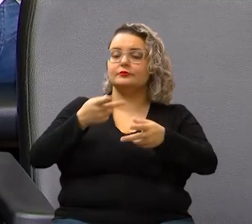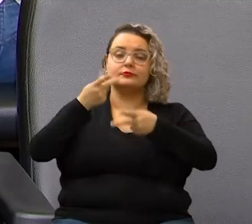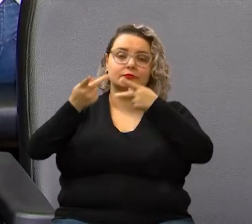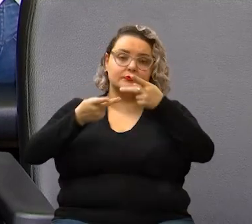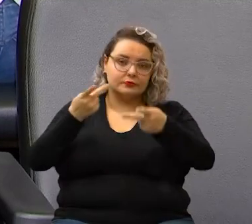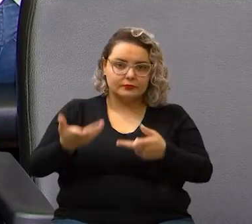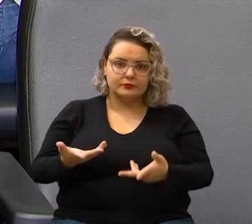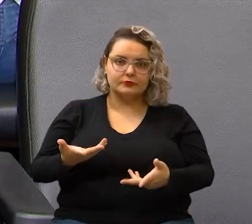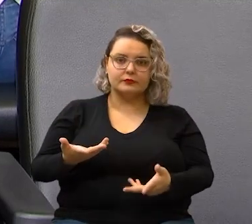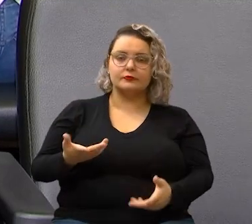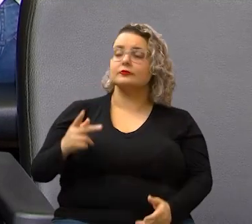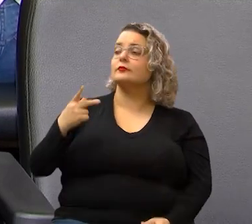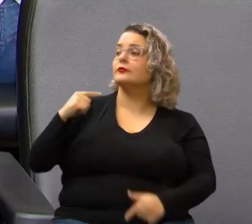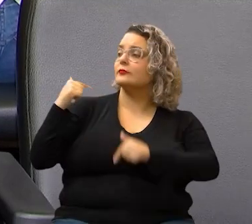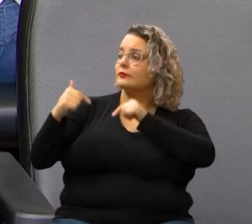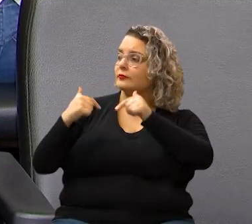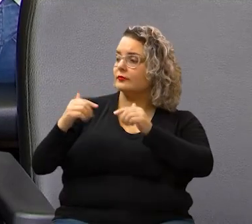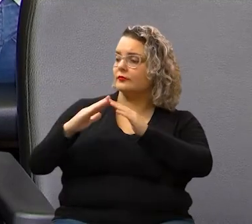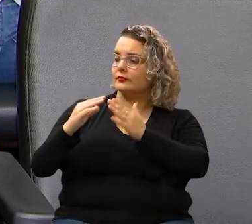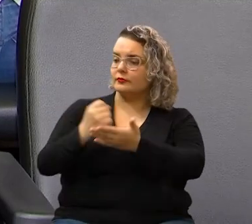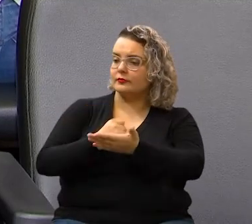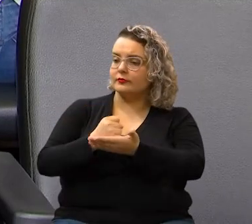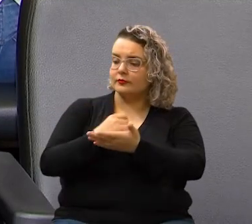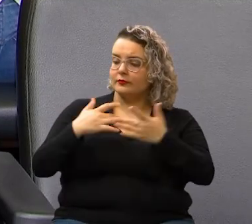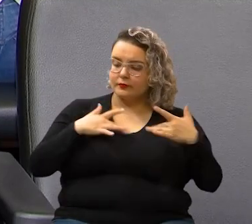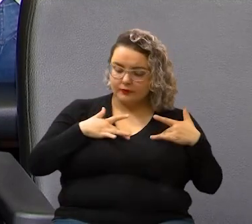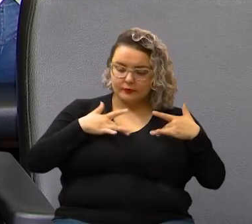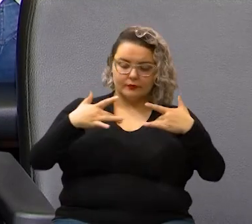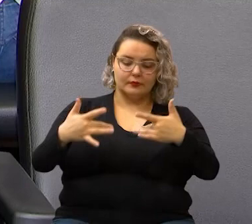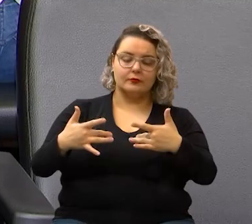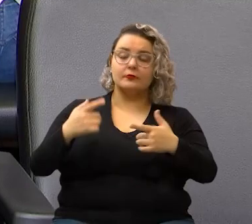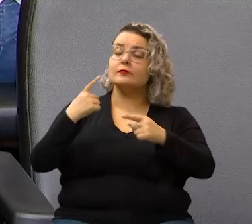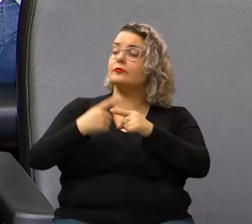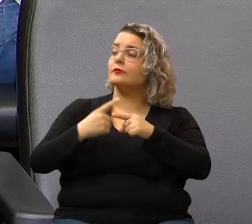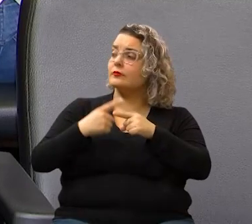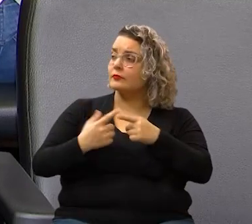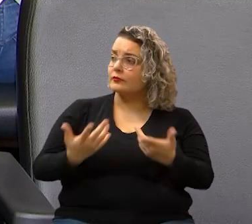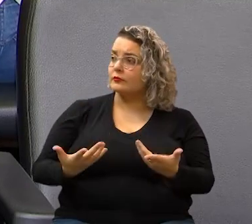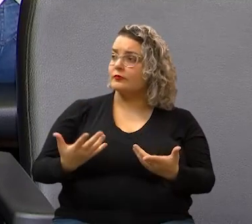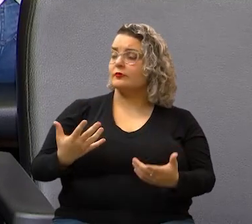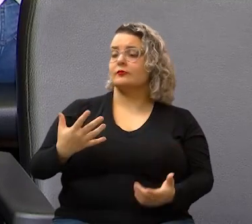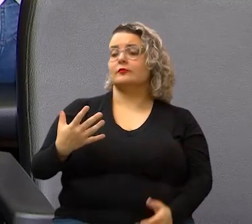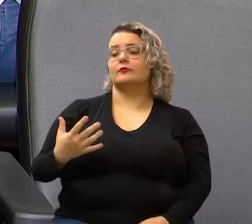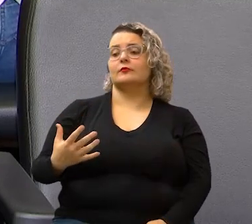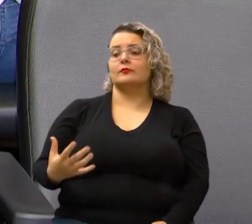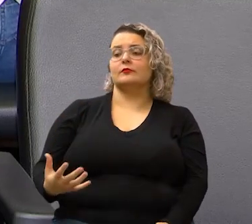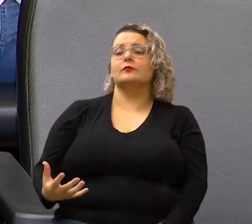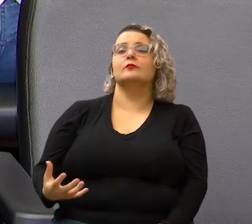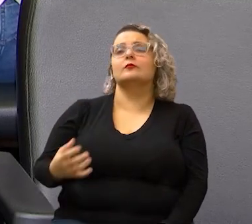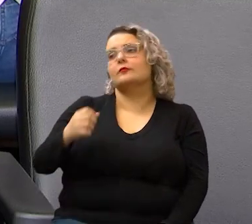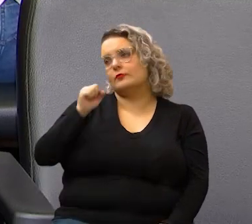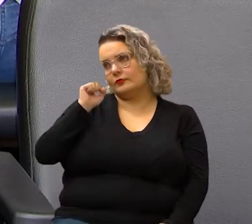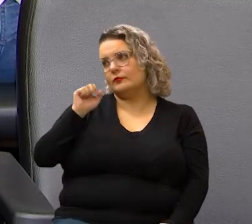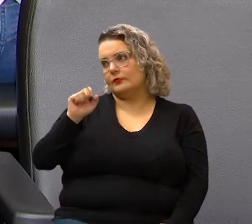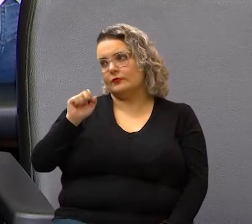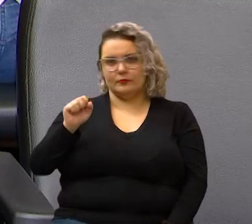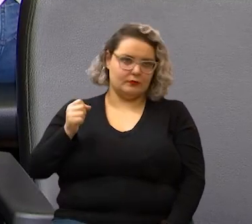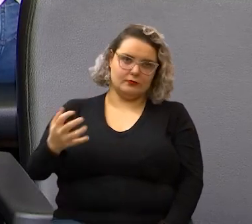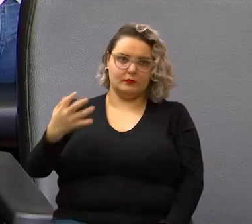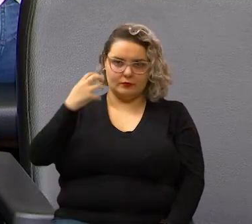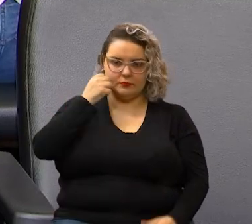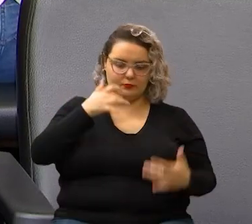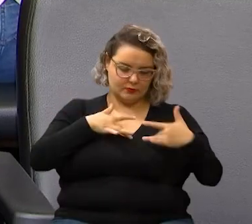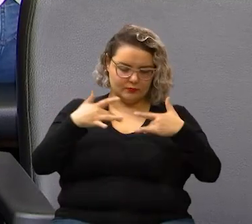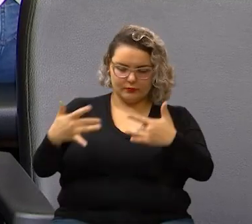queria falar um pouquinho agora sobre o seu trabalho da Farmácia Solidária, porque as doações das sobras de